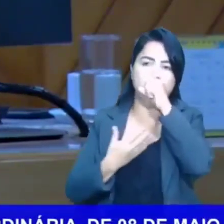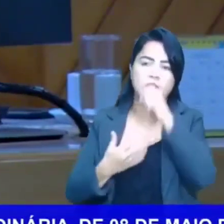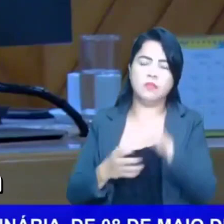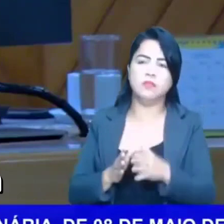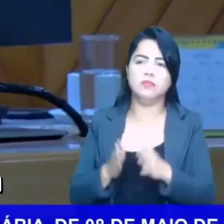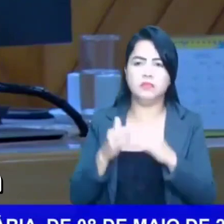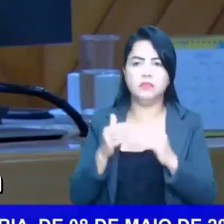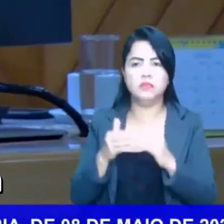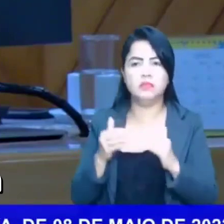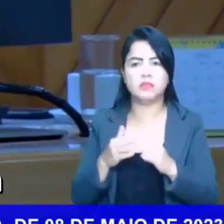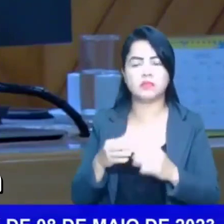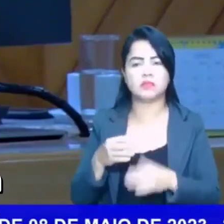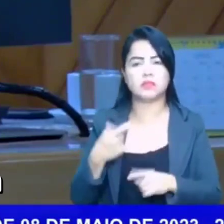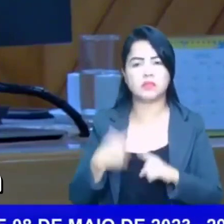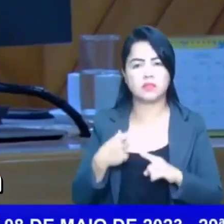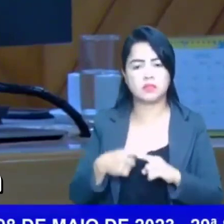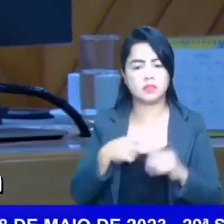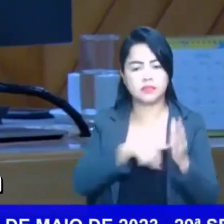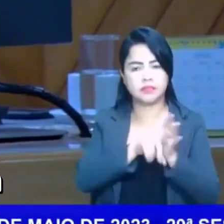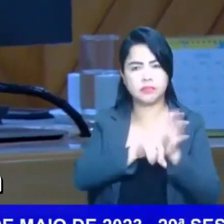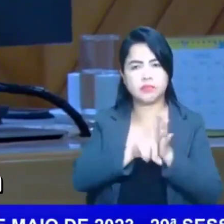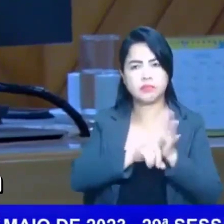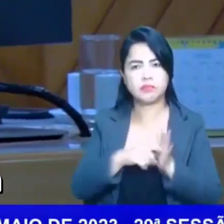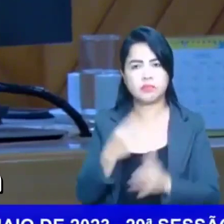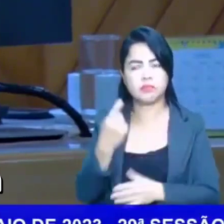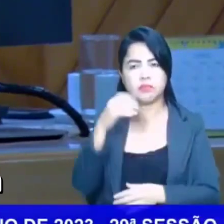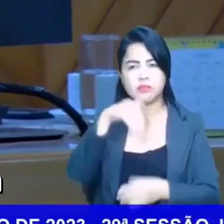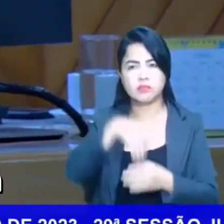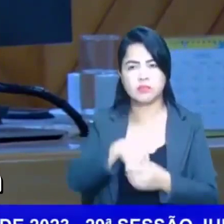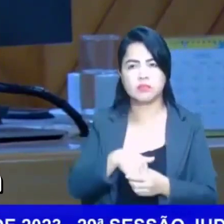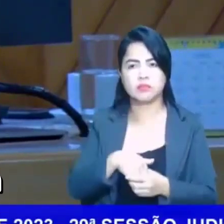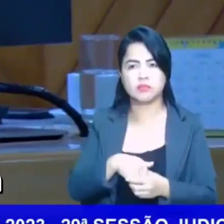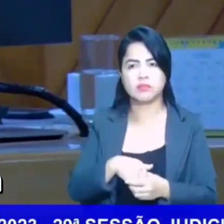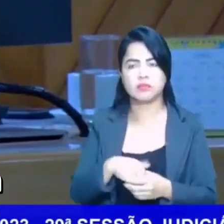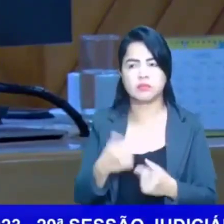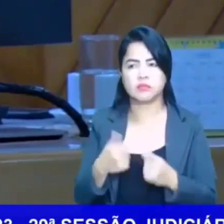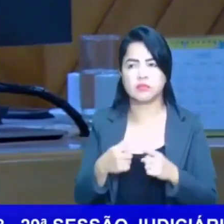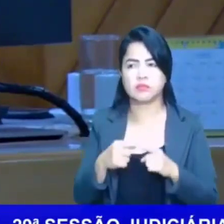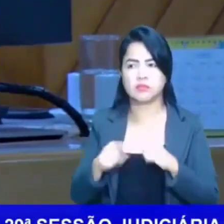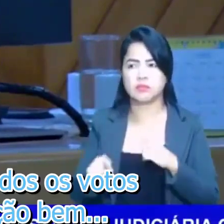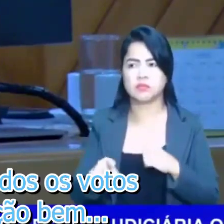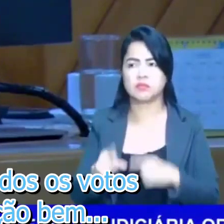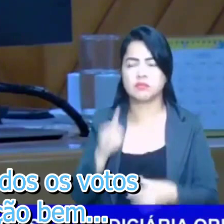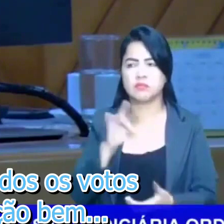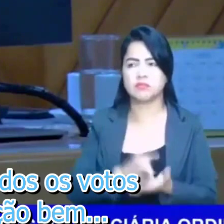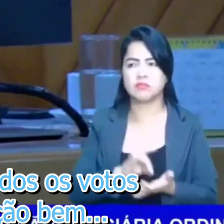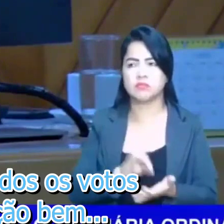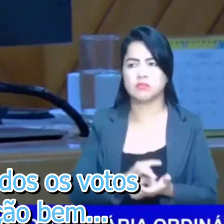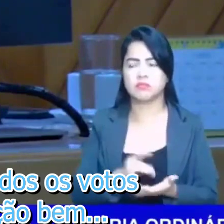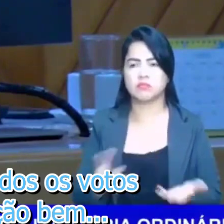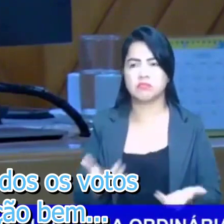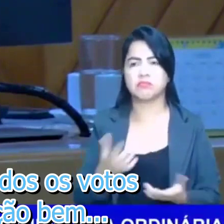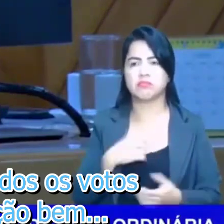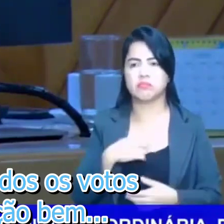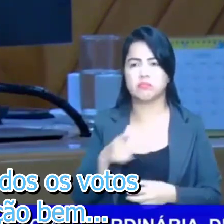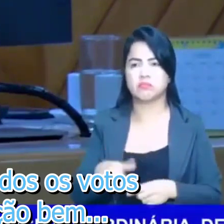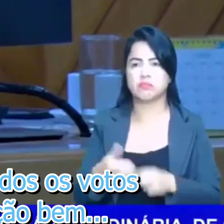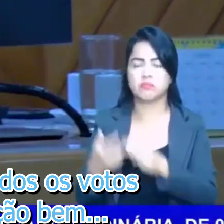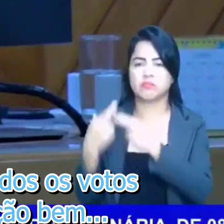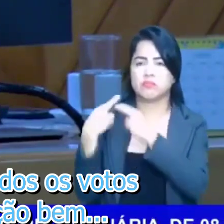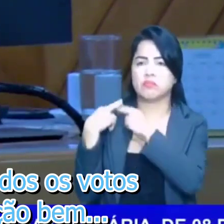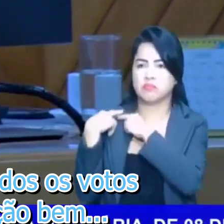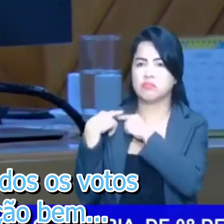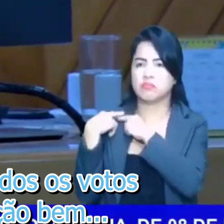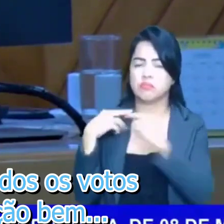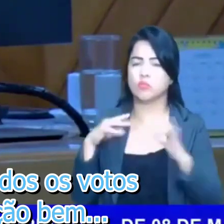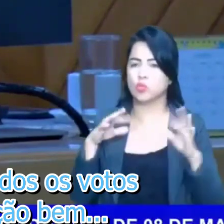pedir vista, porque eu vou apreciar com profundidade, já que é um voto de desempate e realmente é de muita responsabilidade, como